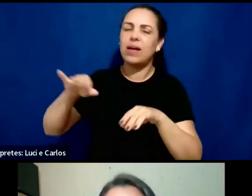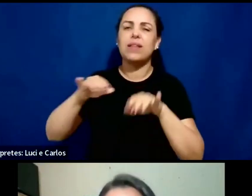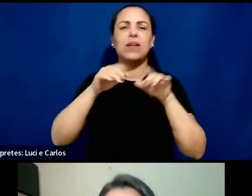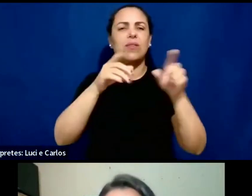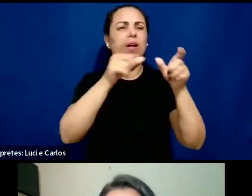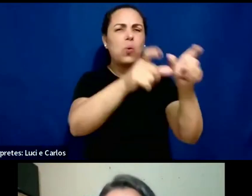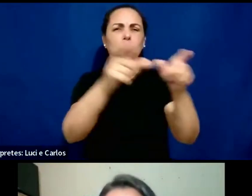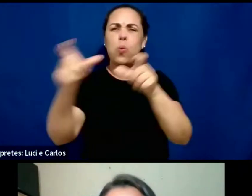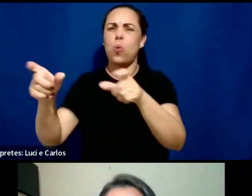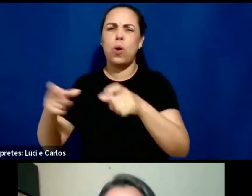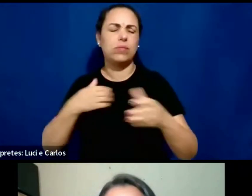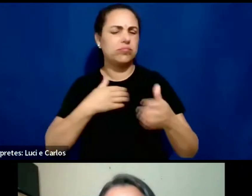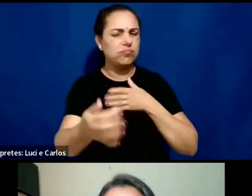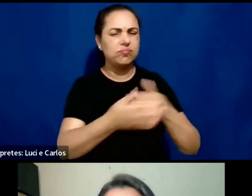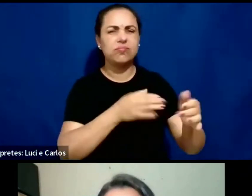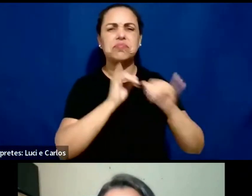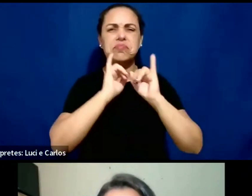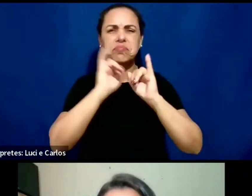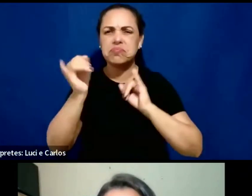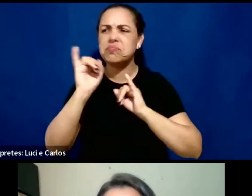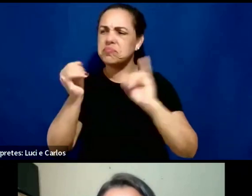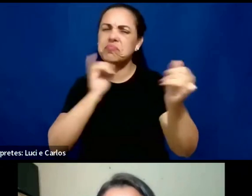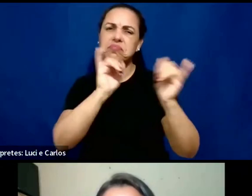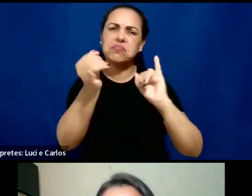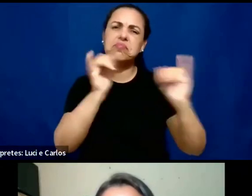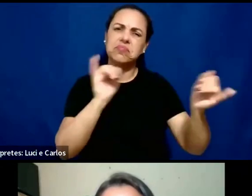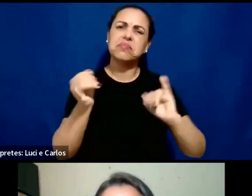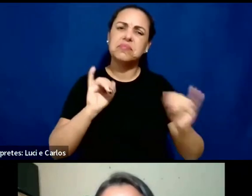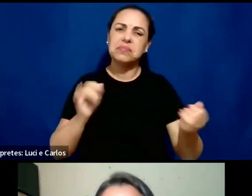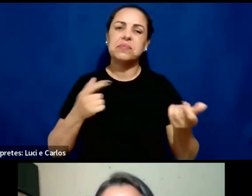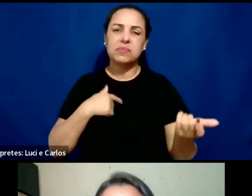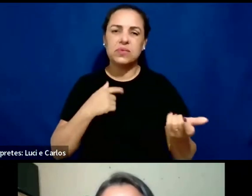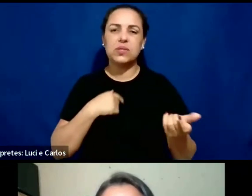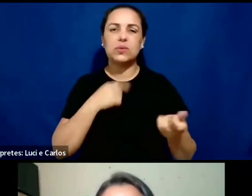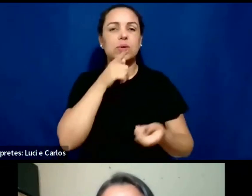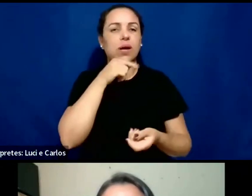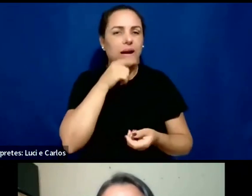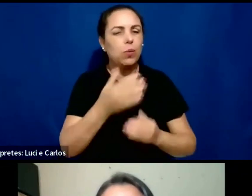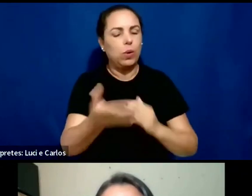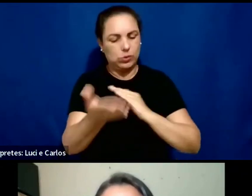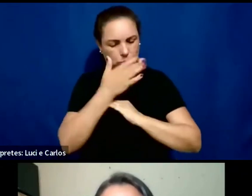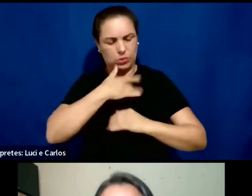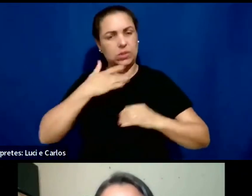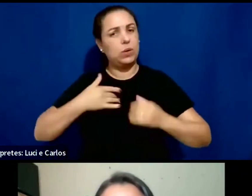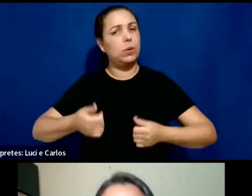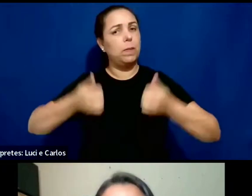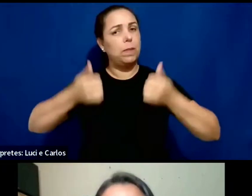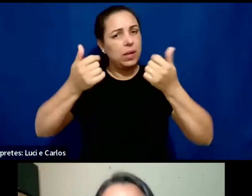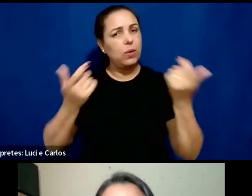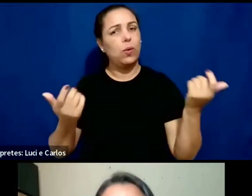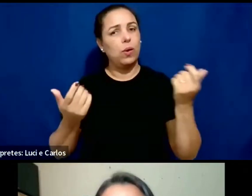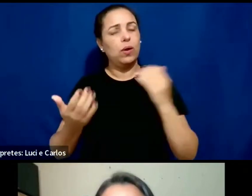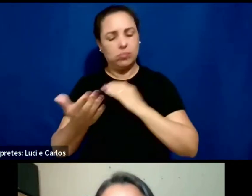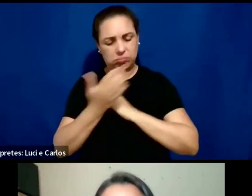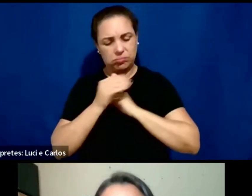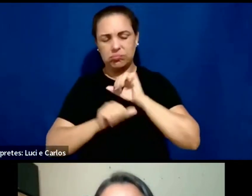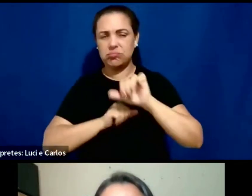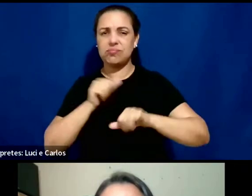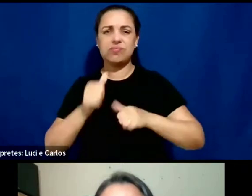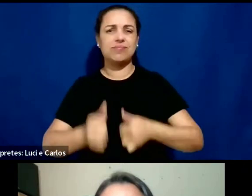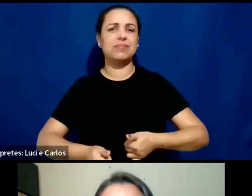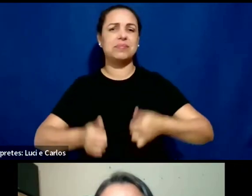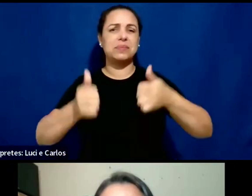a oportunidade, eu falo sobre os benefícios que eu tive, sabe, com a água magnetizada, porque foi uma transformação,